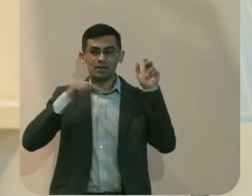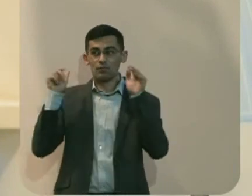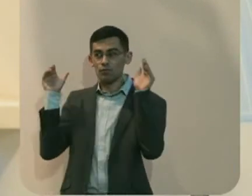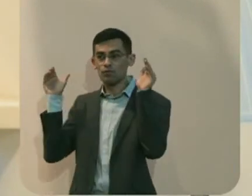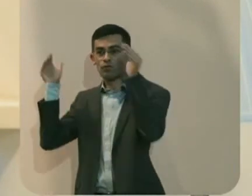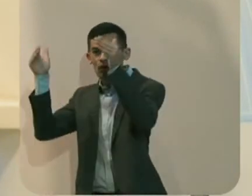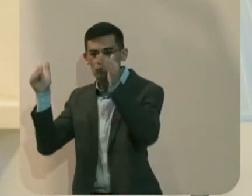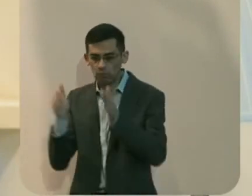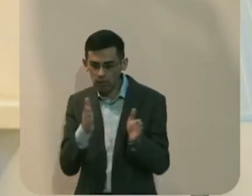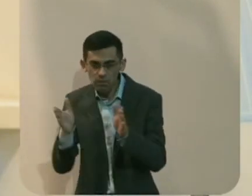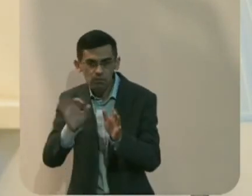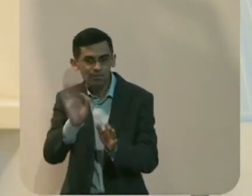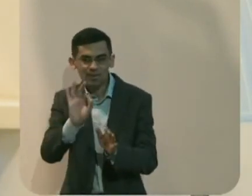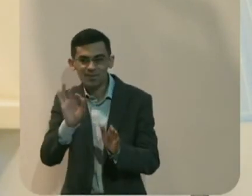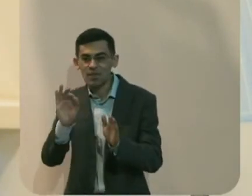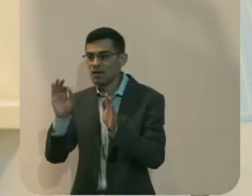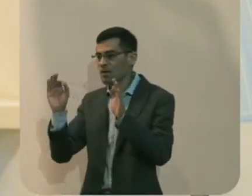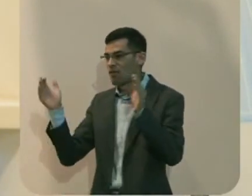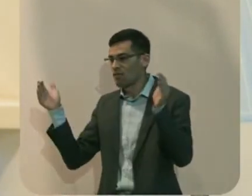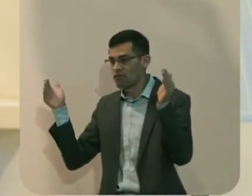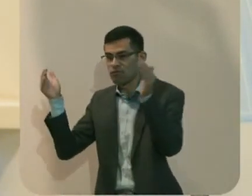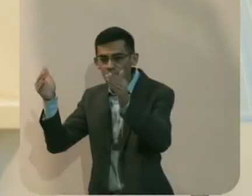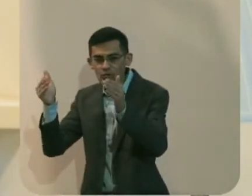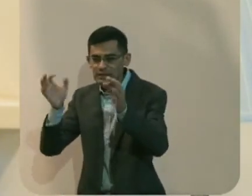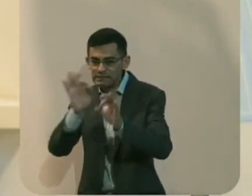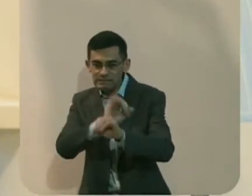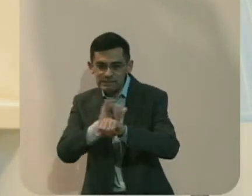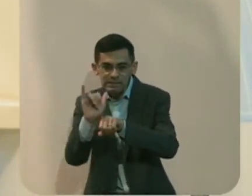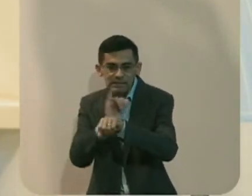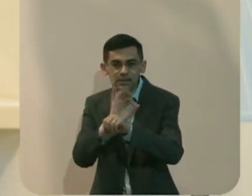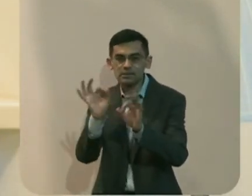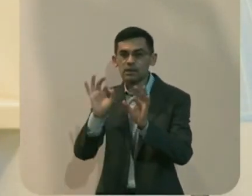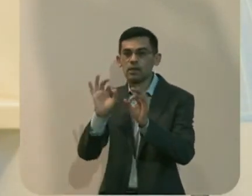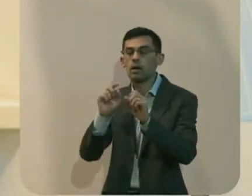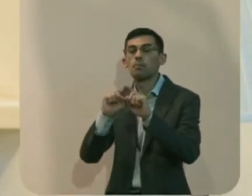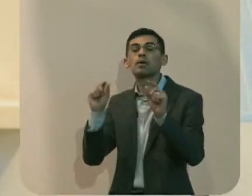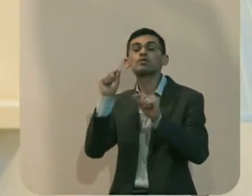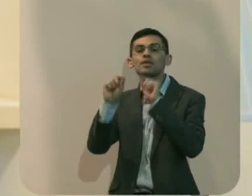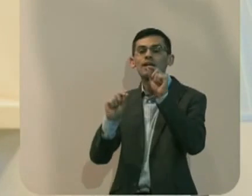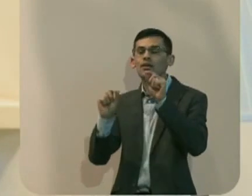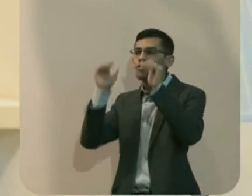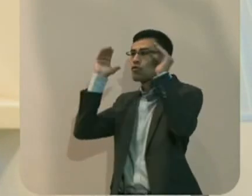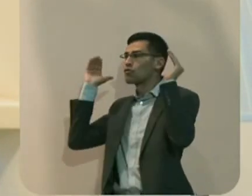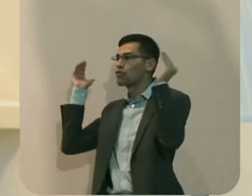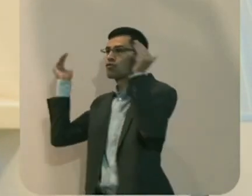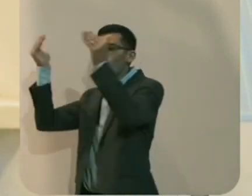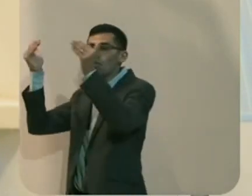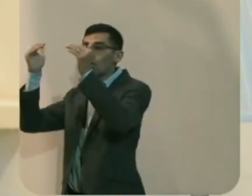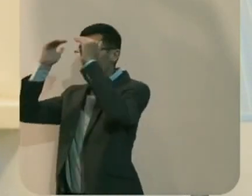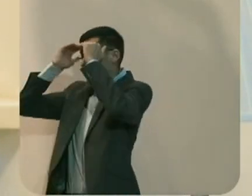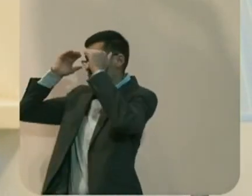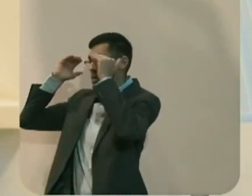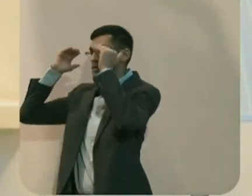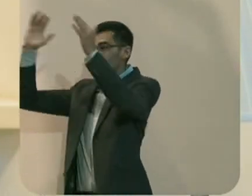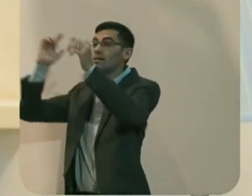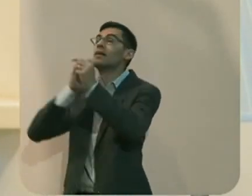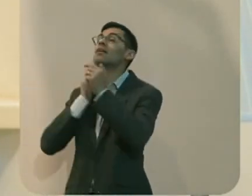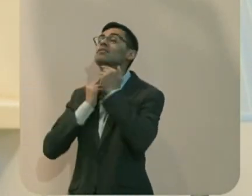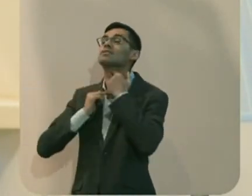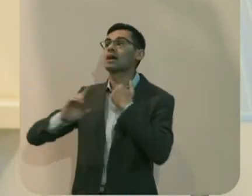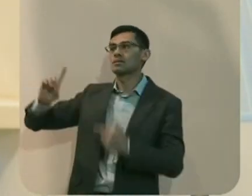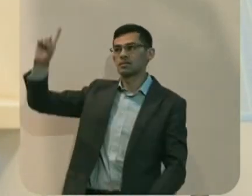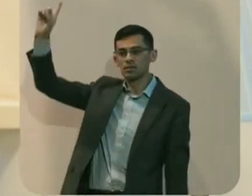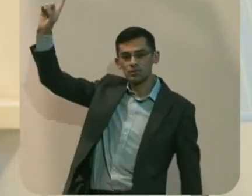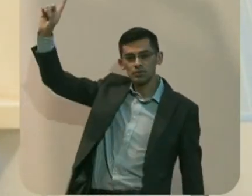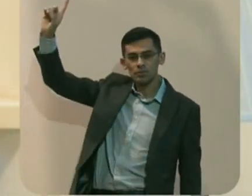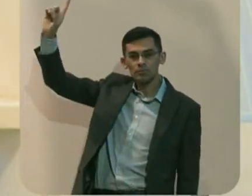rota, o foco dele não era nem a terra prometida, mas era fazer a vontade do Senhor na sua vida. Quando a